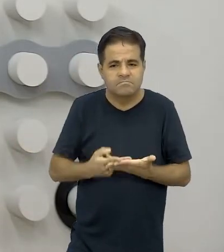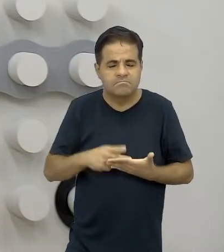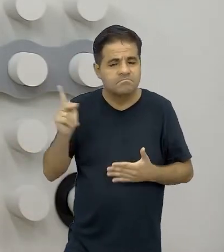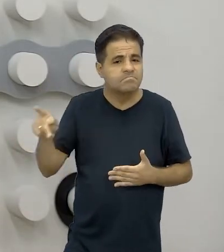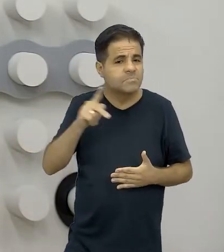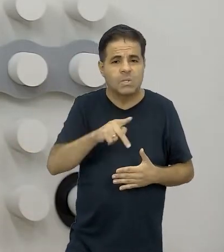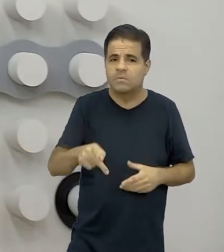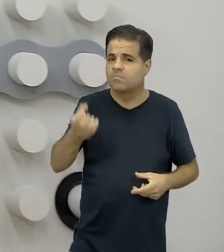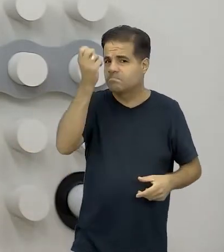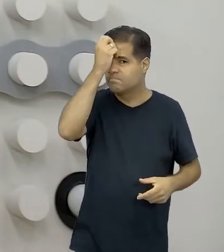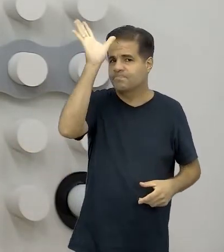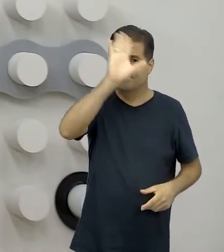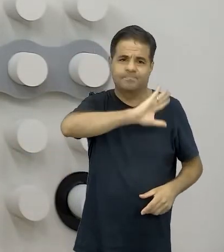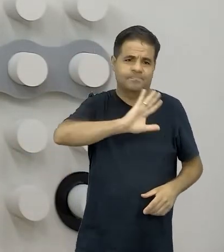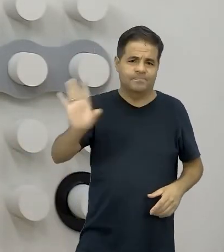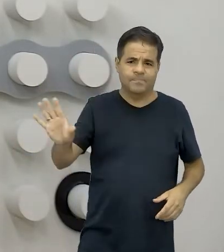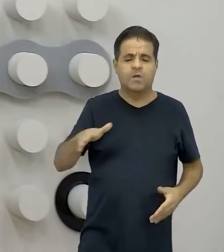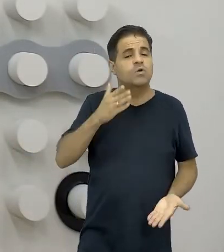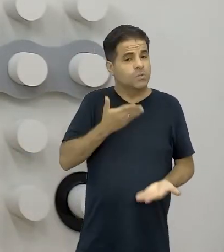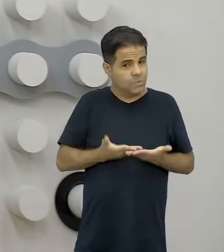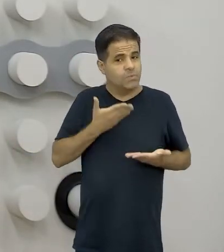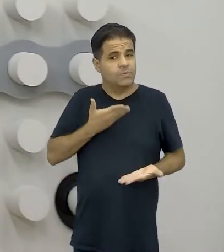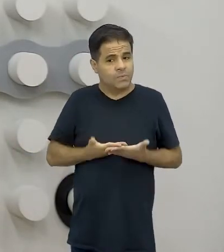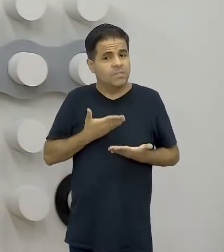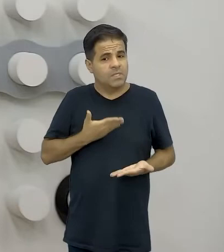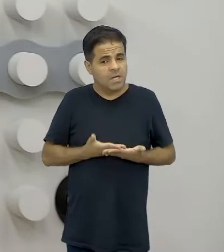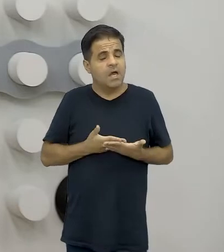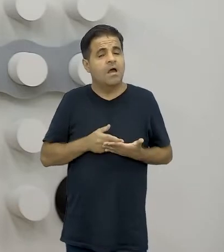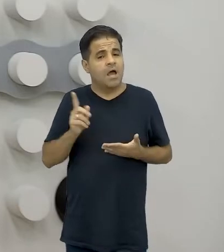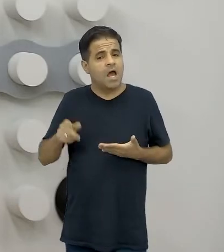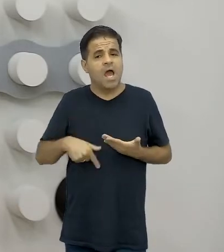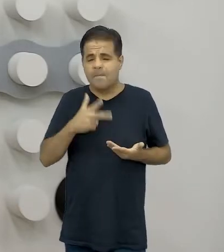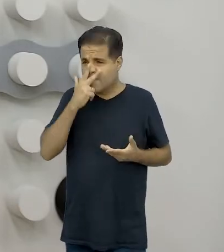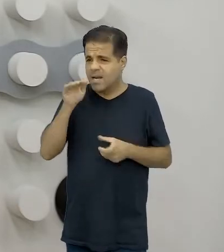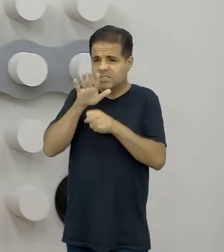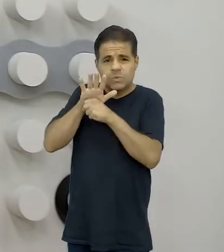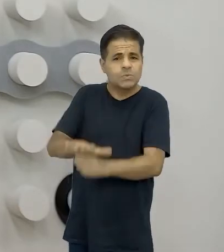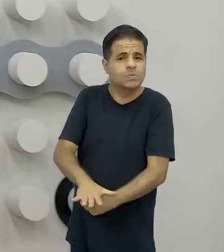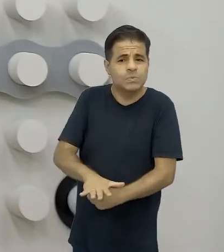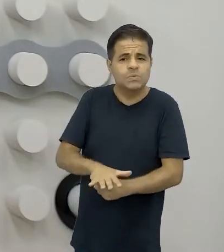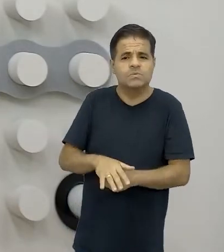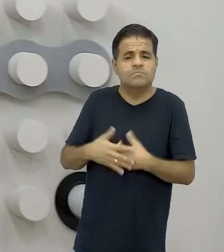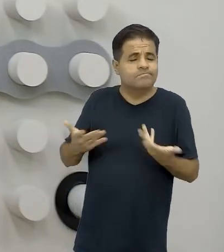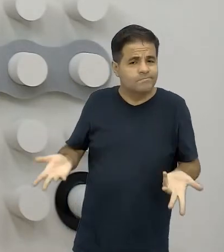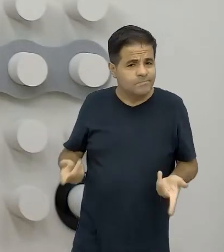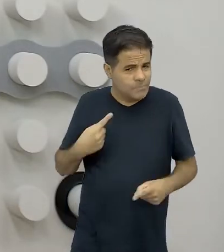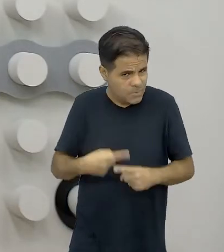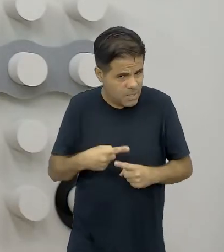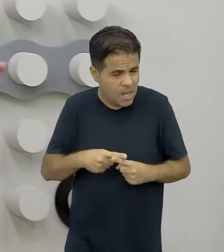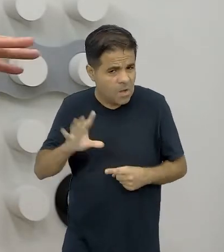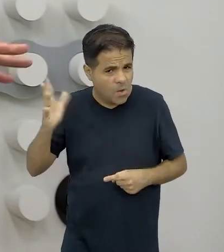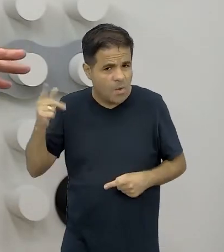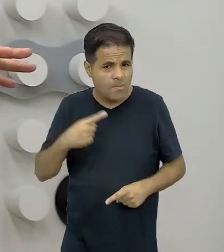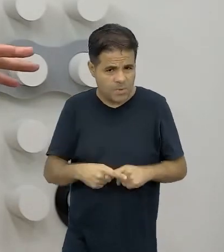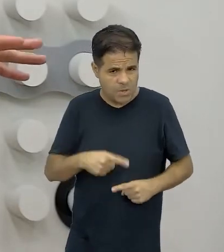professor, né? Então, os estudantes são muito subestimados e isso acontece não porque o professor é mau e